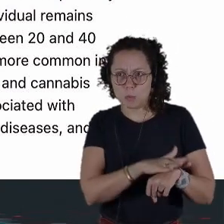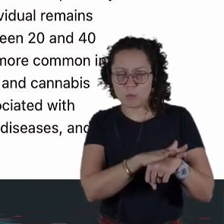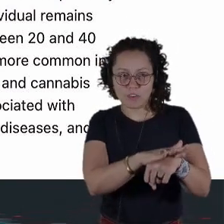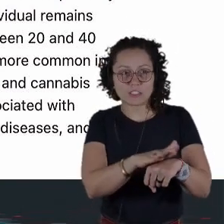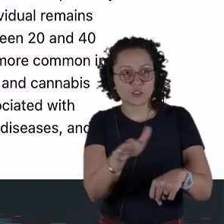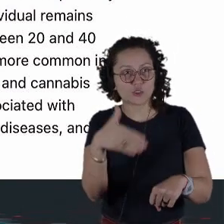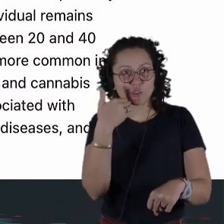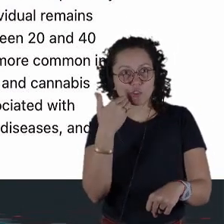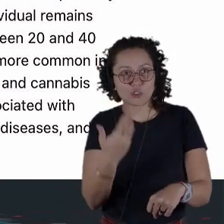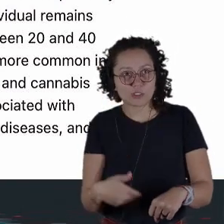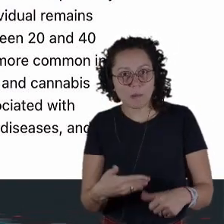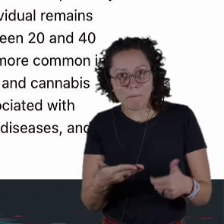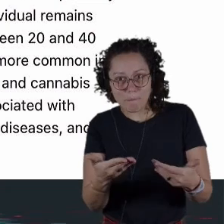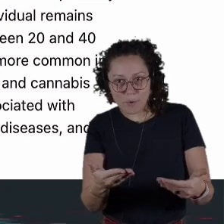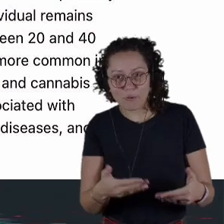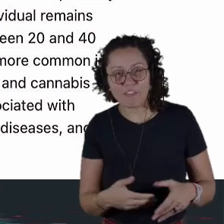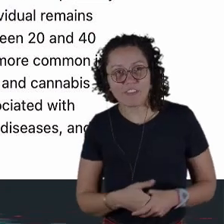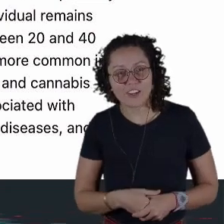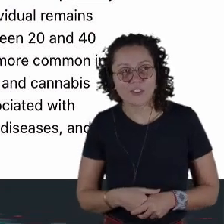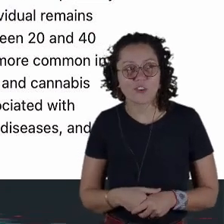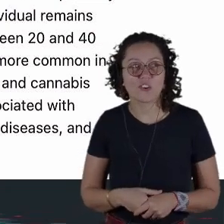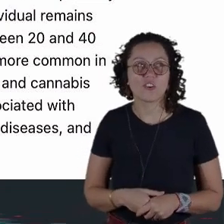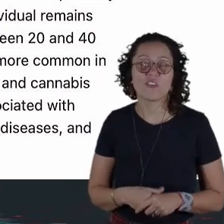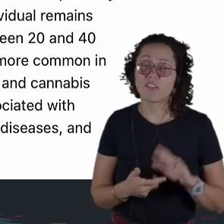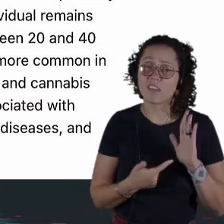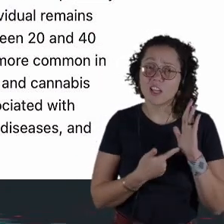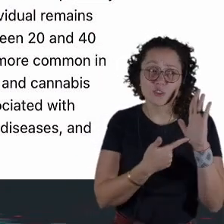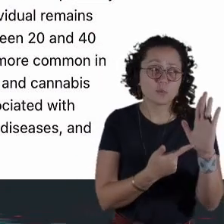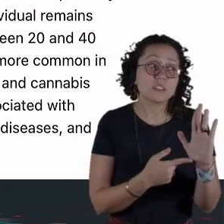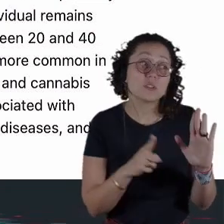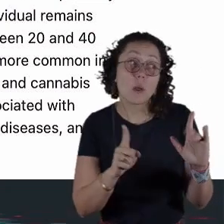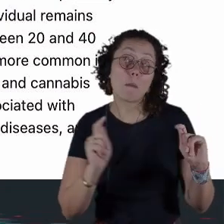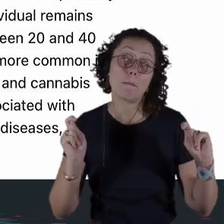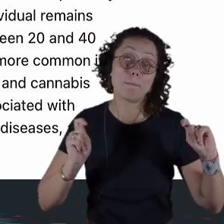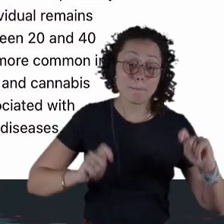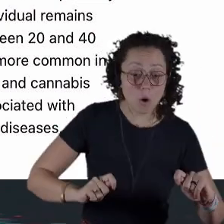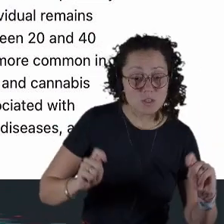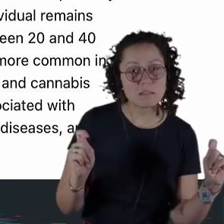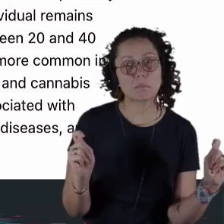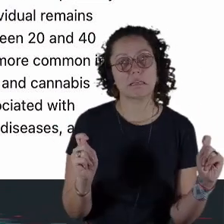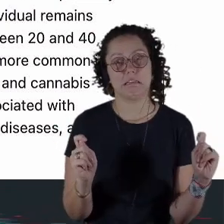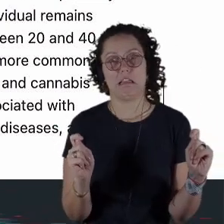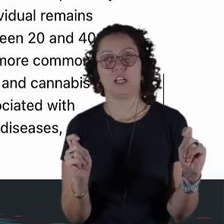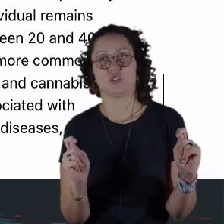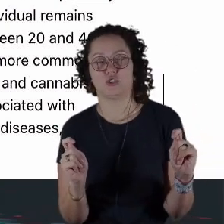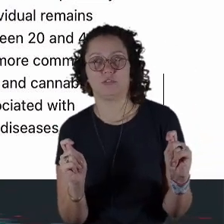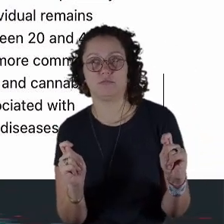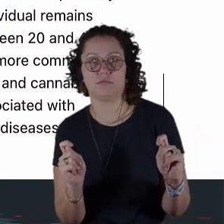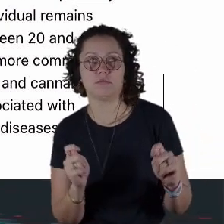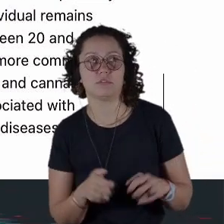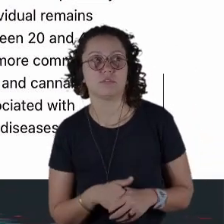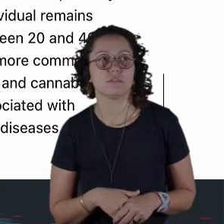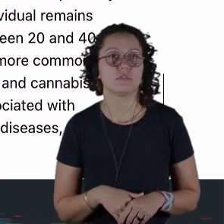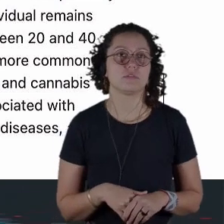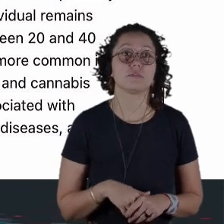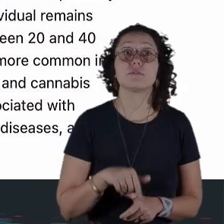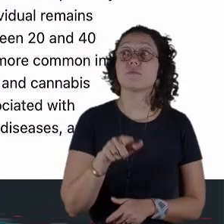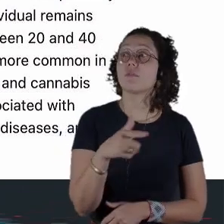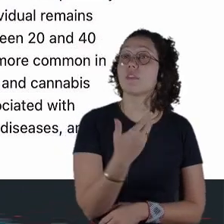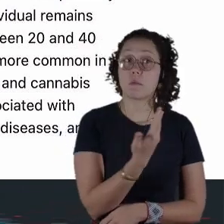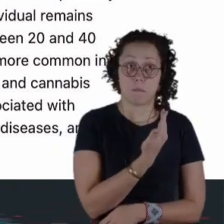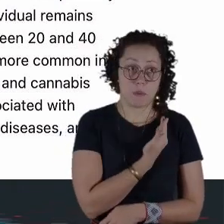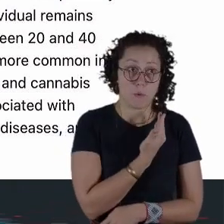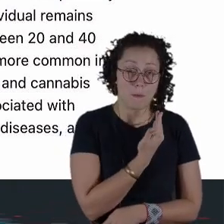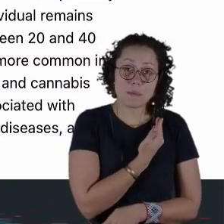demonstrando, a ciência está demonstrando, que é uma hipótese, não tem sido demonstrado. E meu amigo Ethan